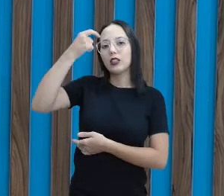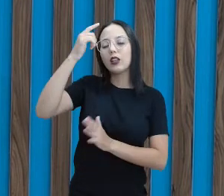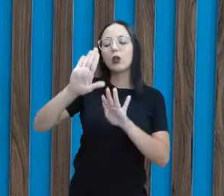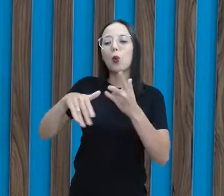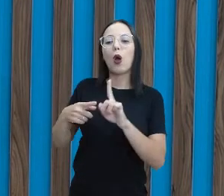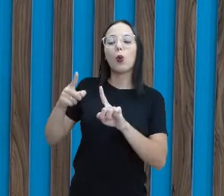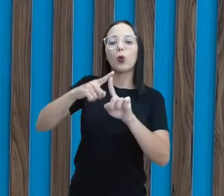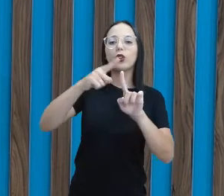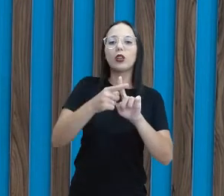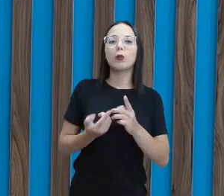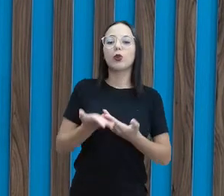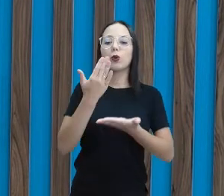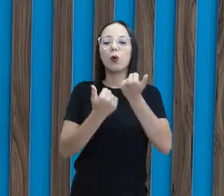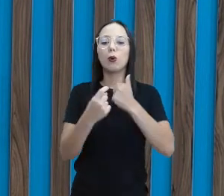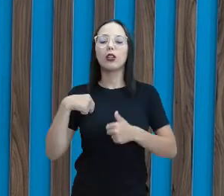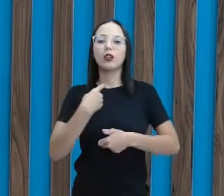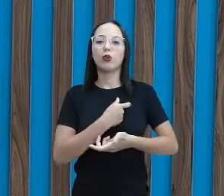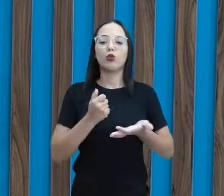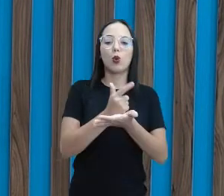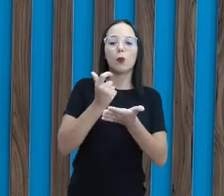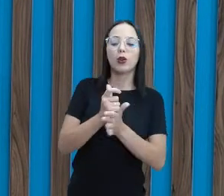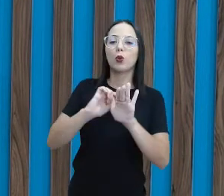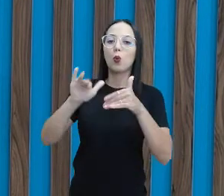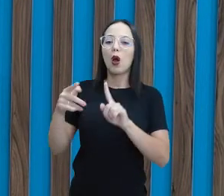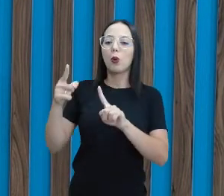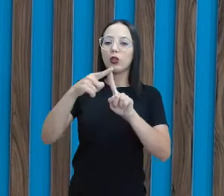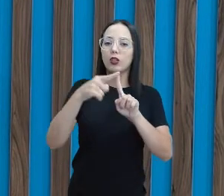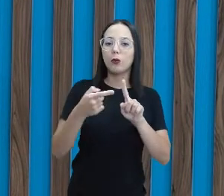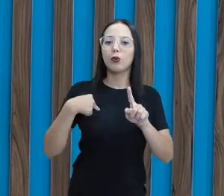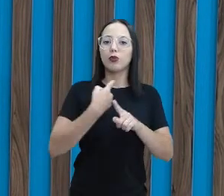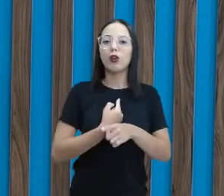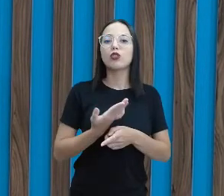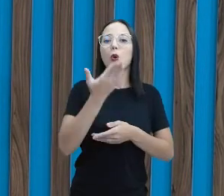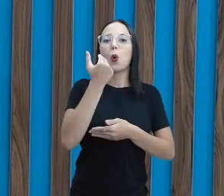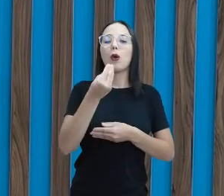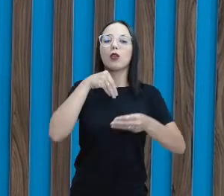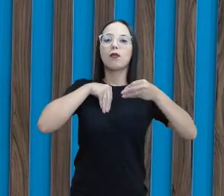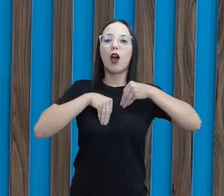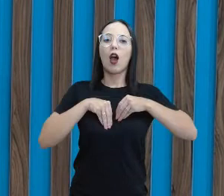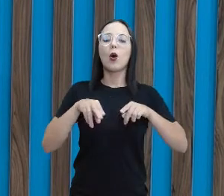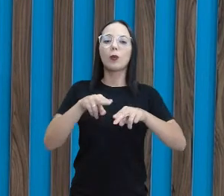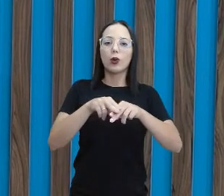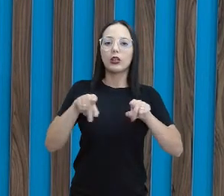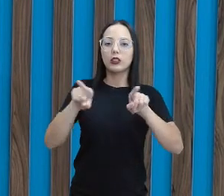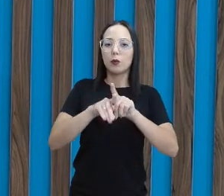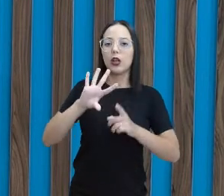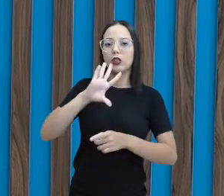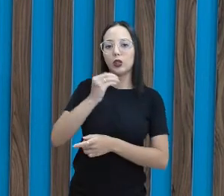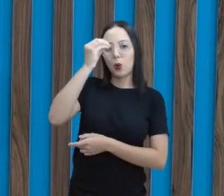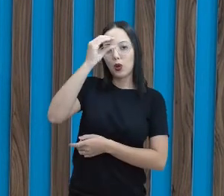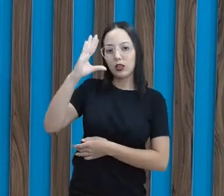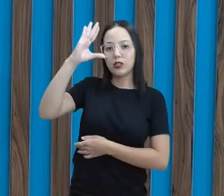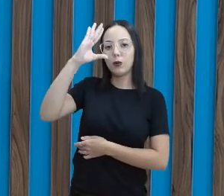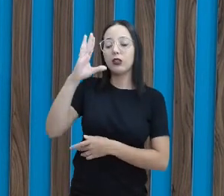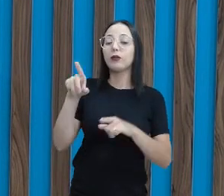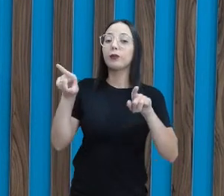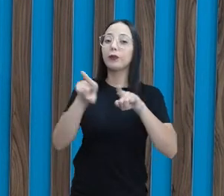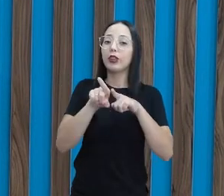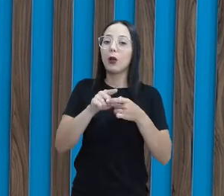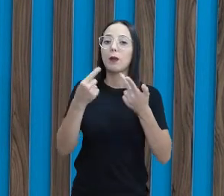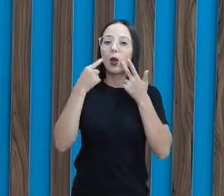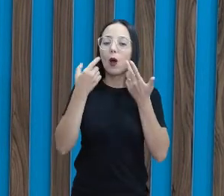de alimento nós estamos comprando, que tipo de alimento nós estamos ingerindo, por uma questão também de conhecimento. E também aqui eu